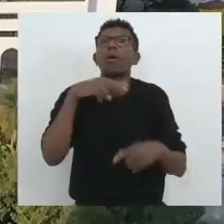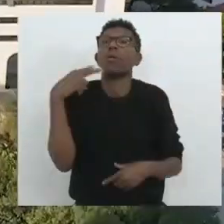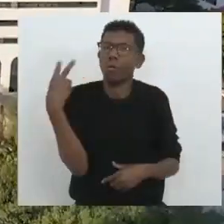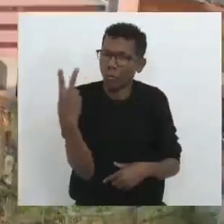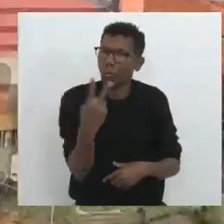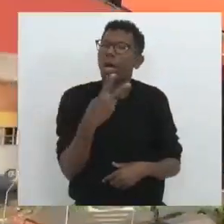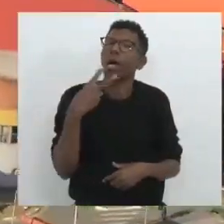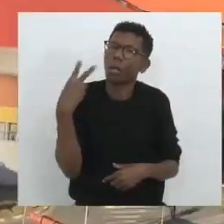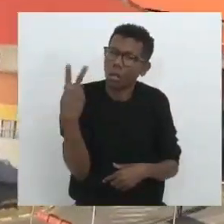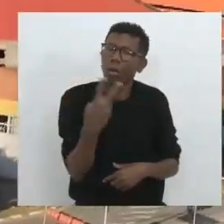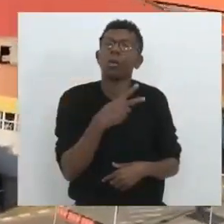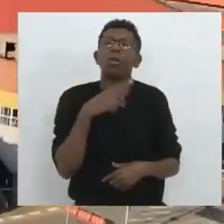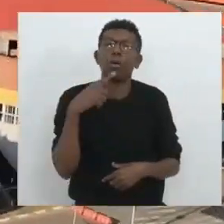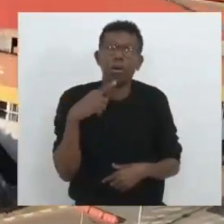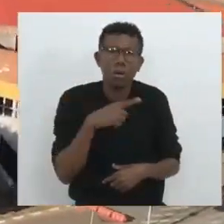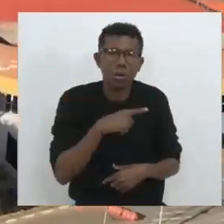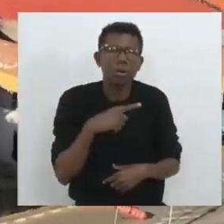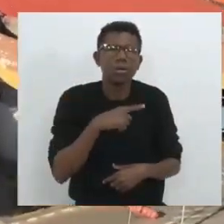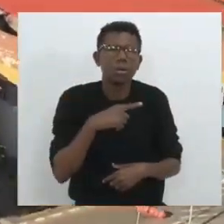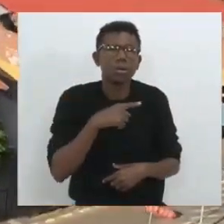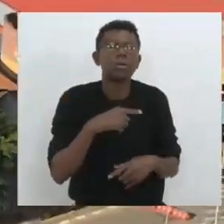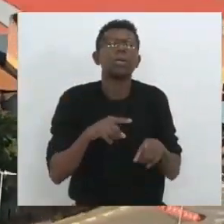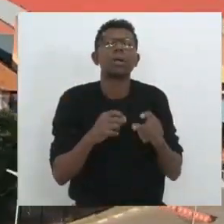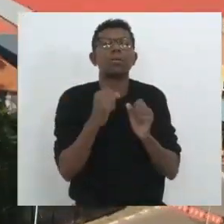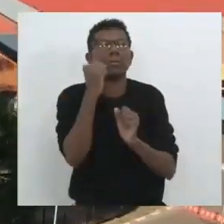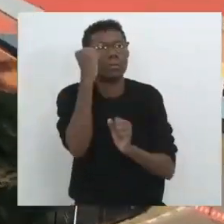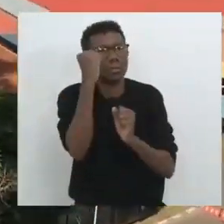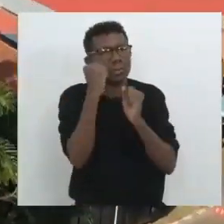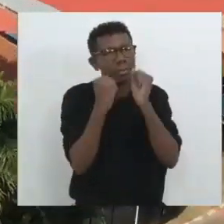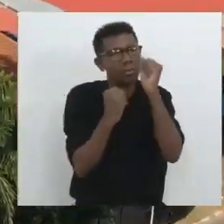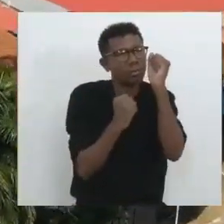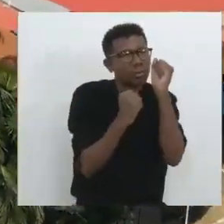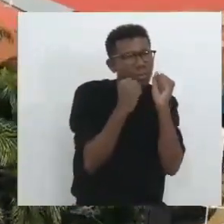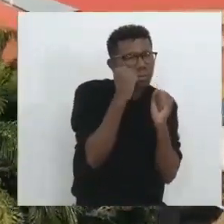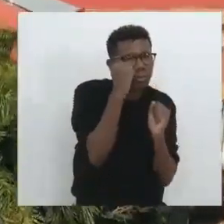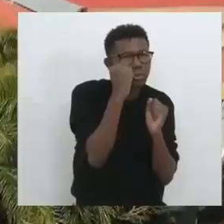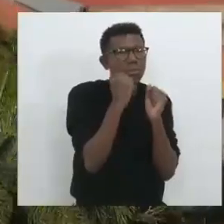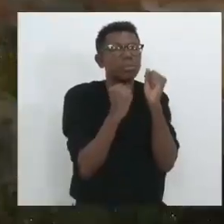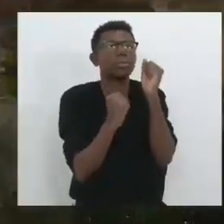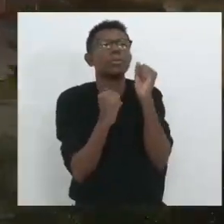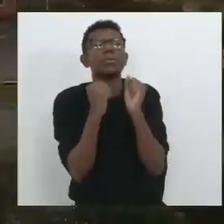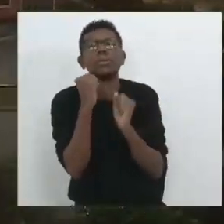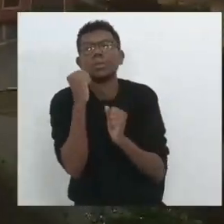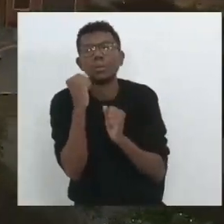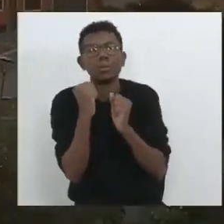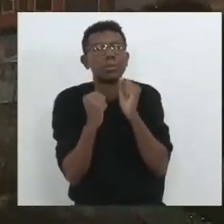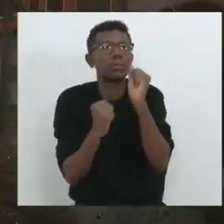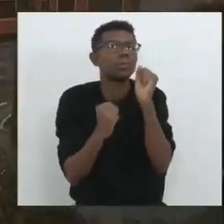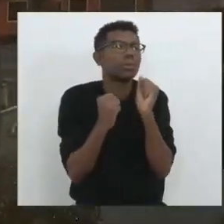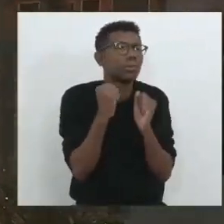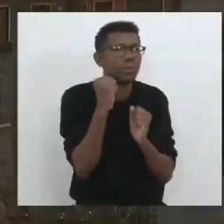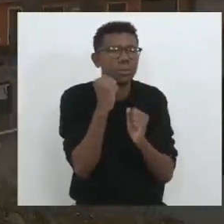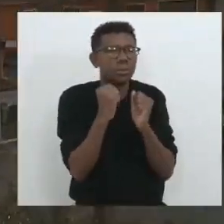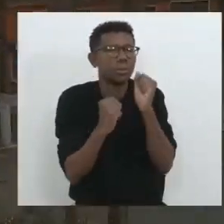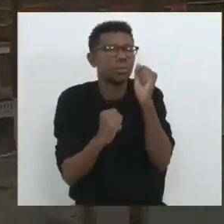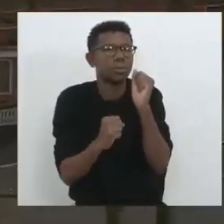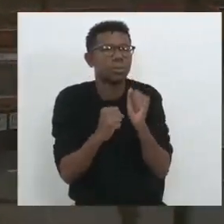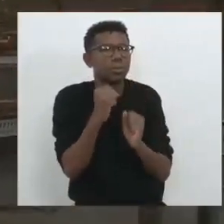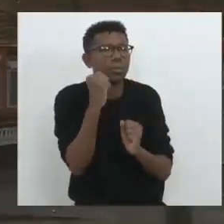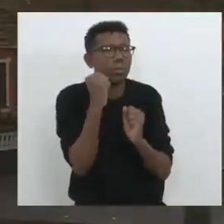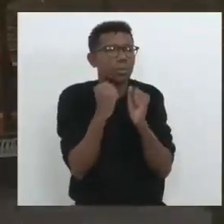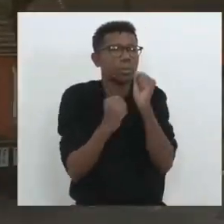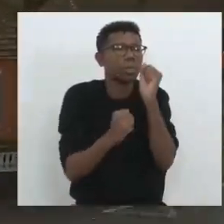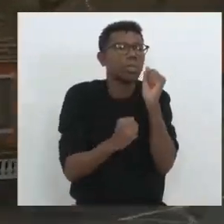valor chaminés como lanças ermidas nos apontam caminho